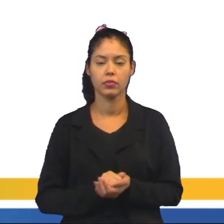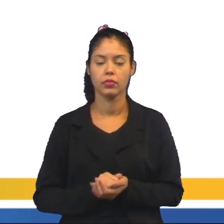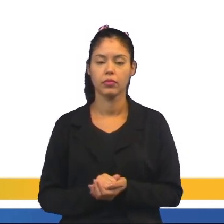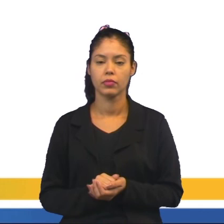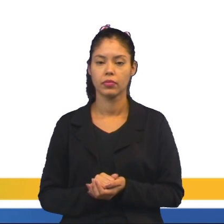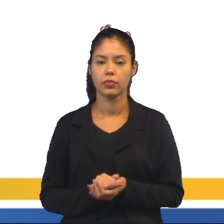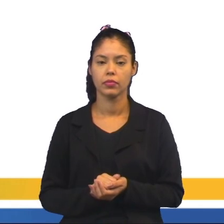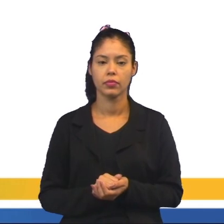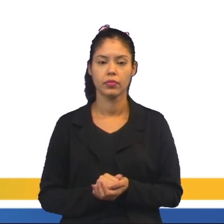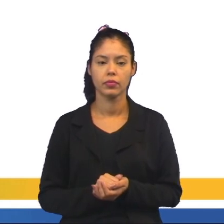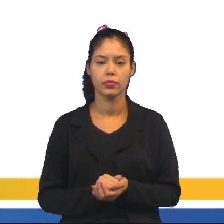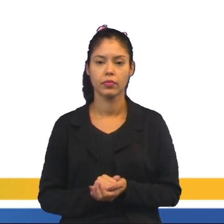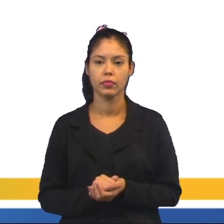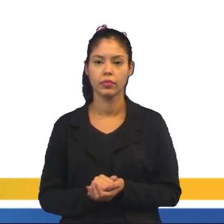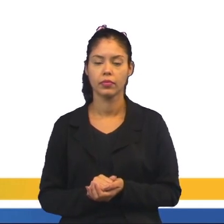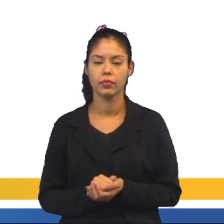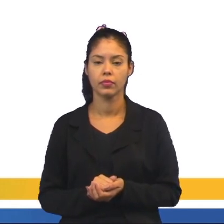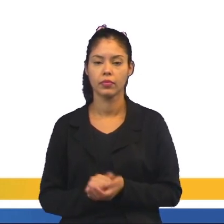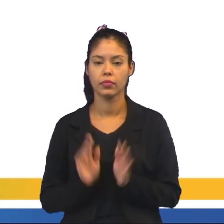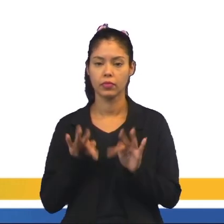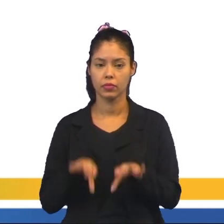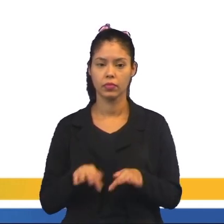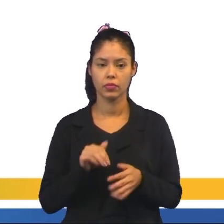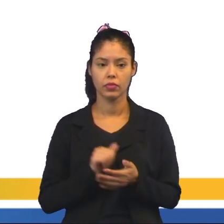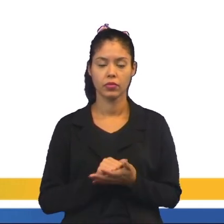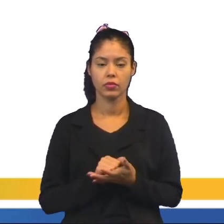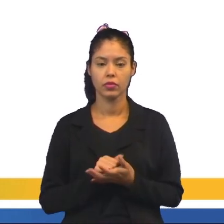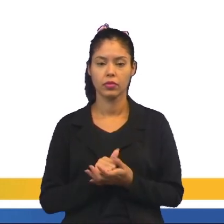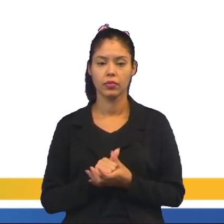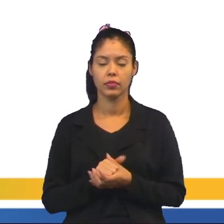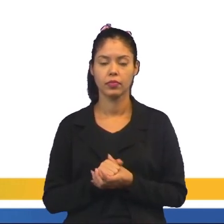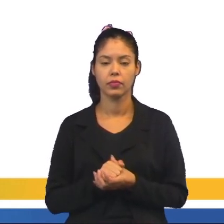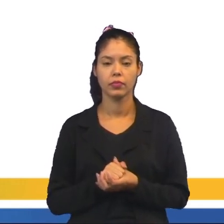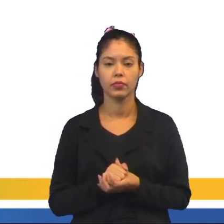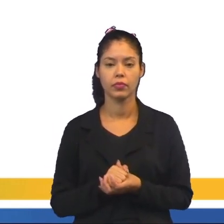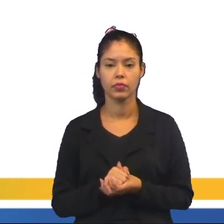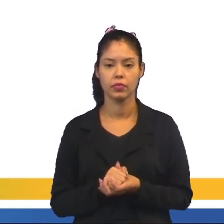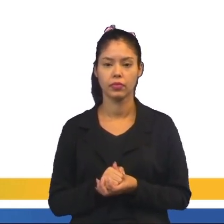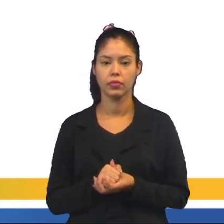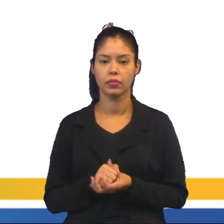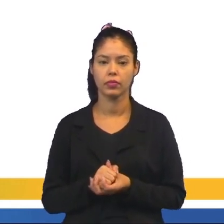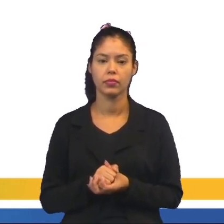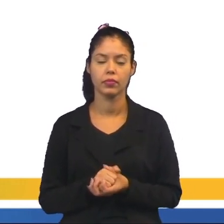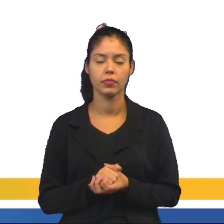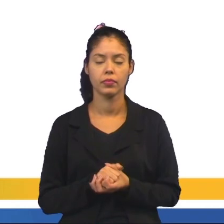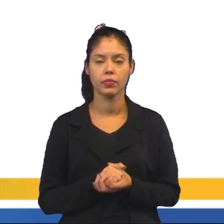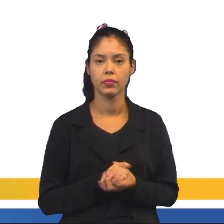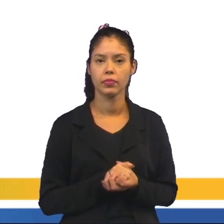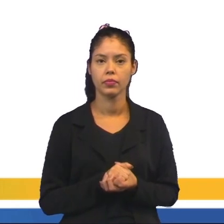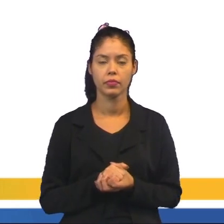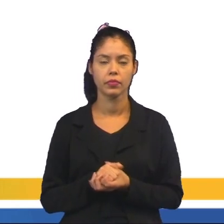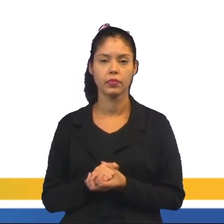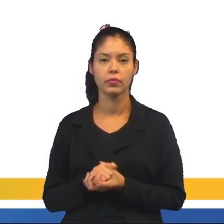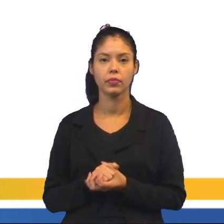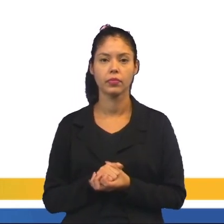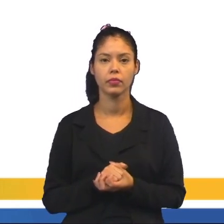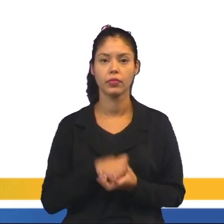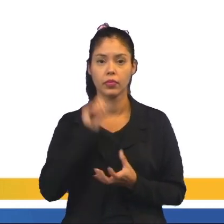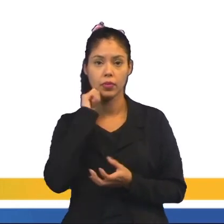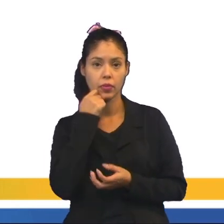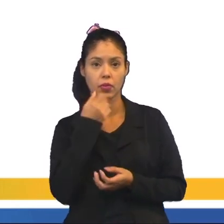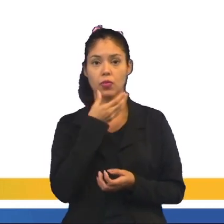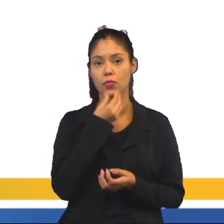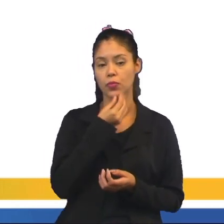né é o predicado ali finalizando ele panadero o gordo continou nos pano em deliciosas